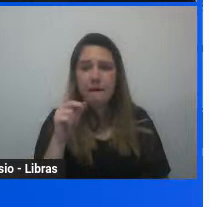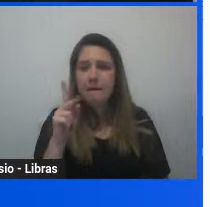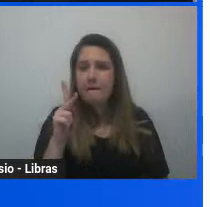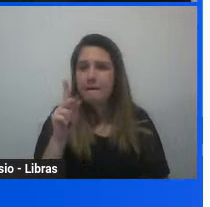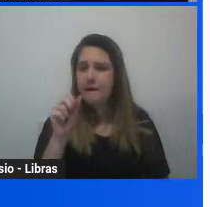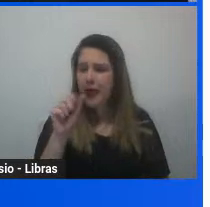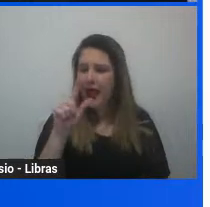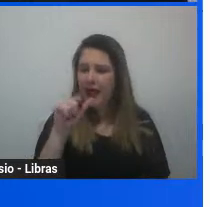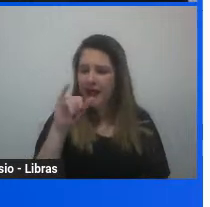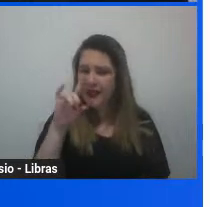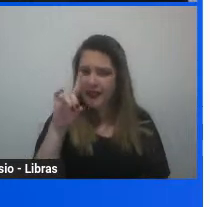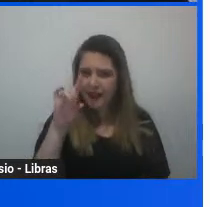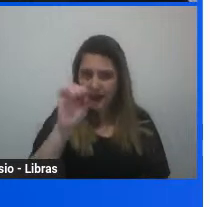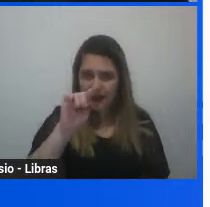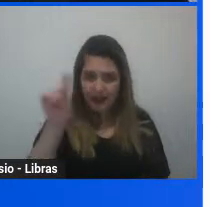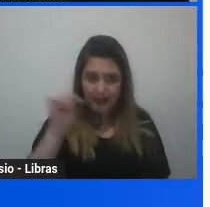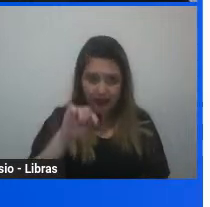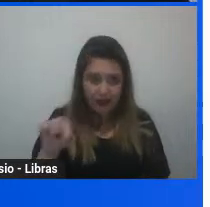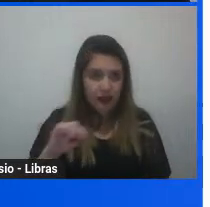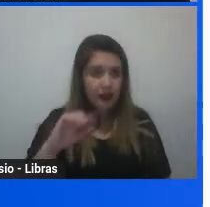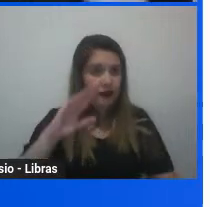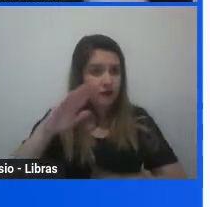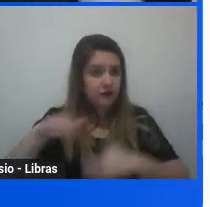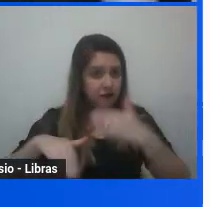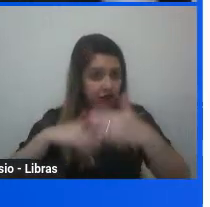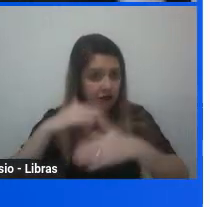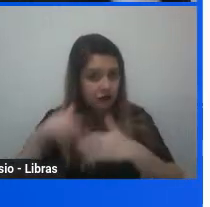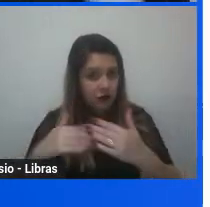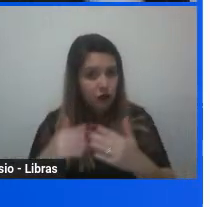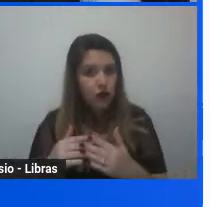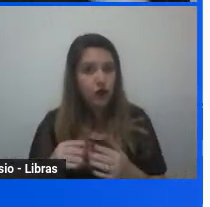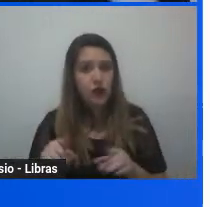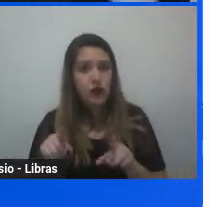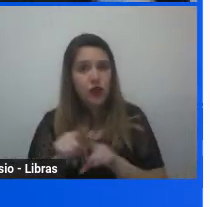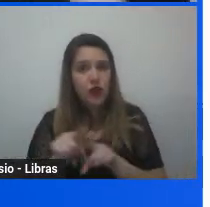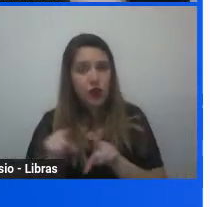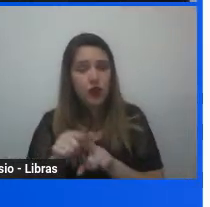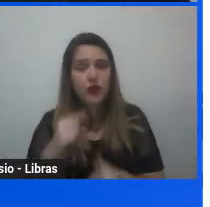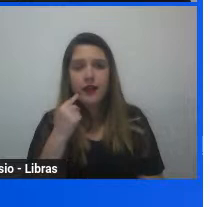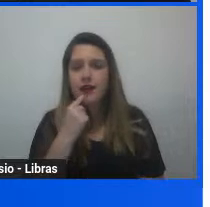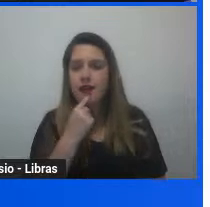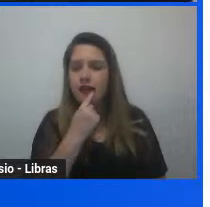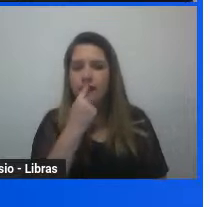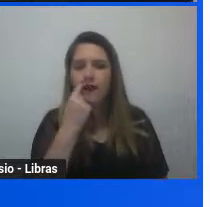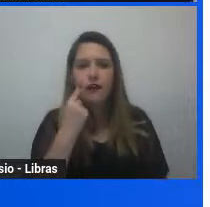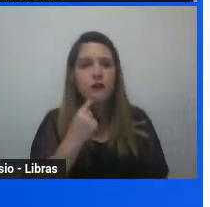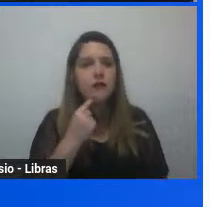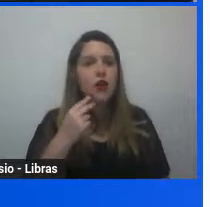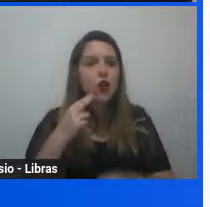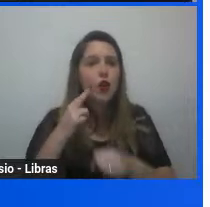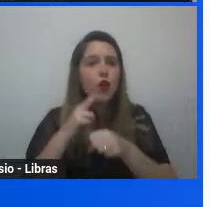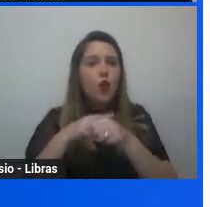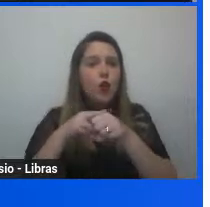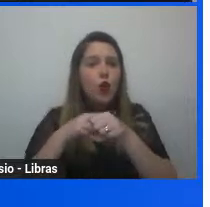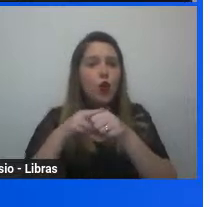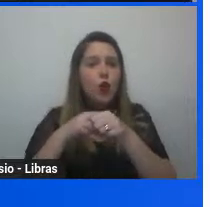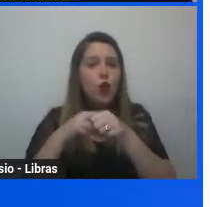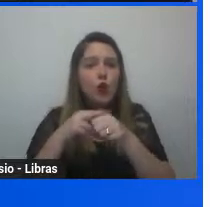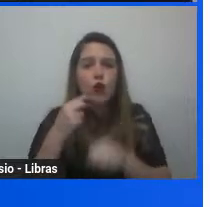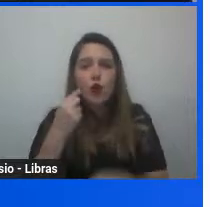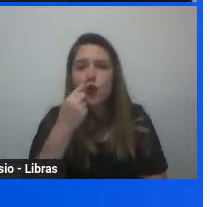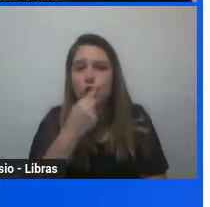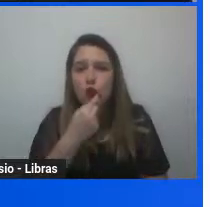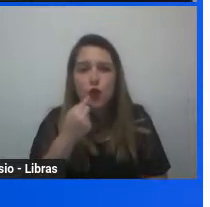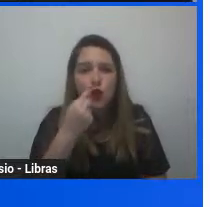palidez. Daqui a pouco, a coloração dos lábios dele começa a ficar roxeadas. Sinal de alerta